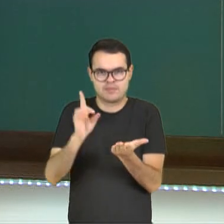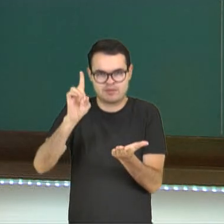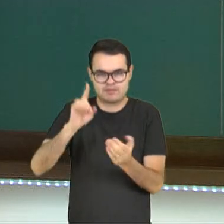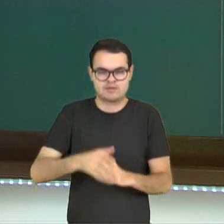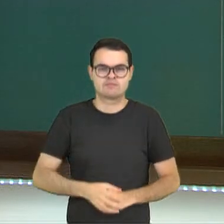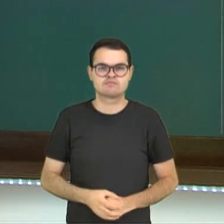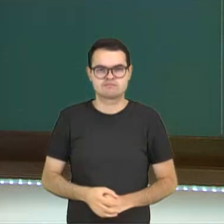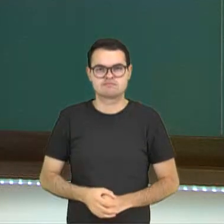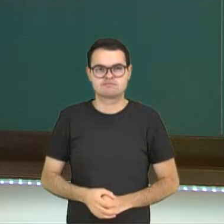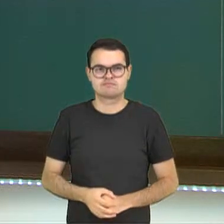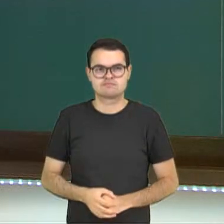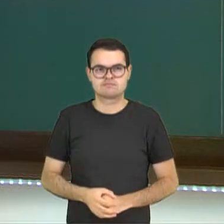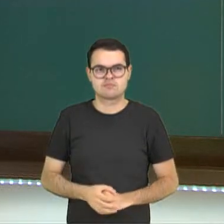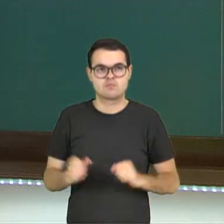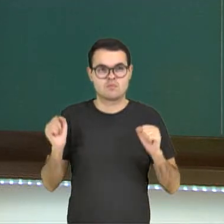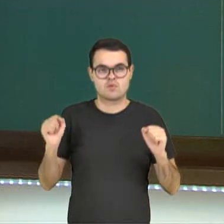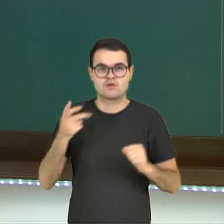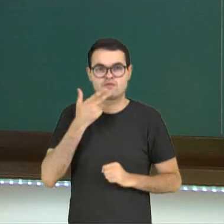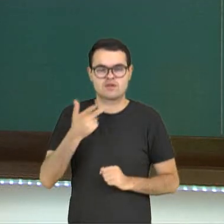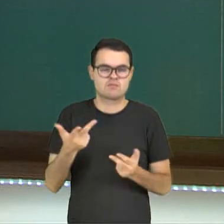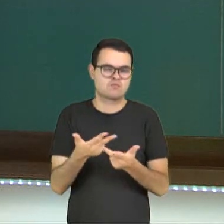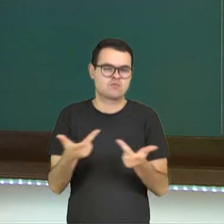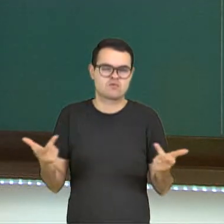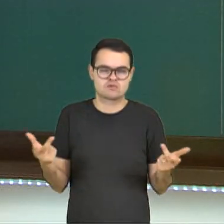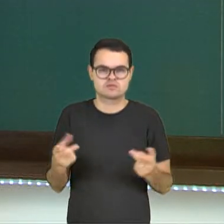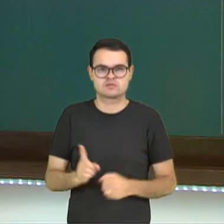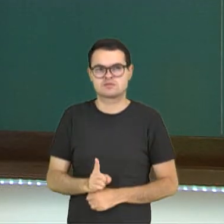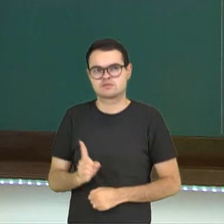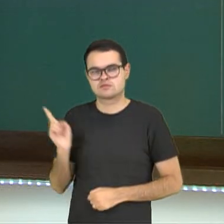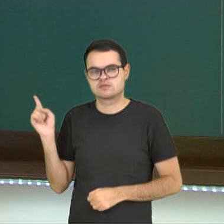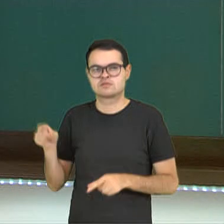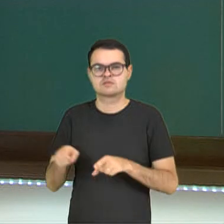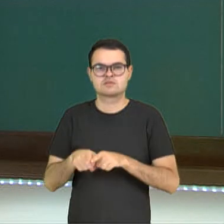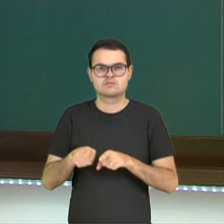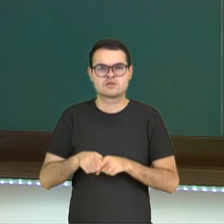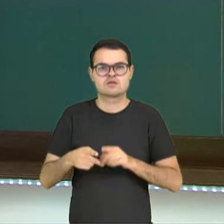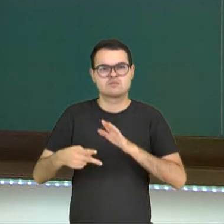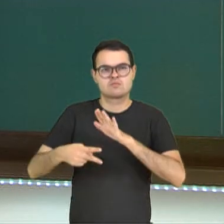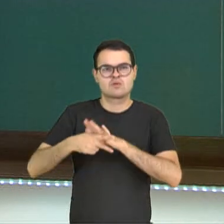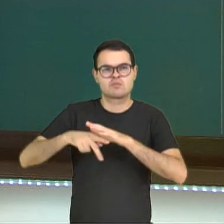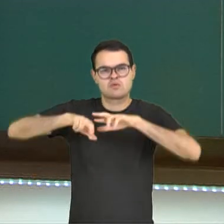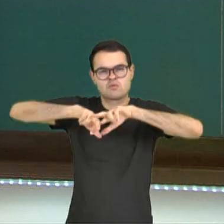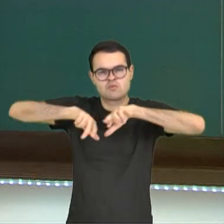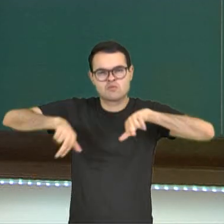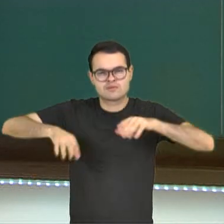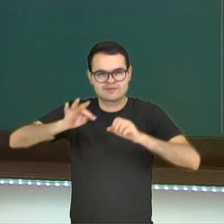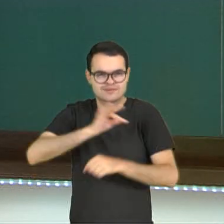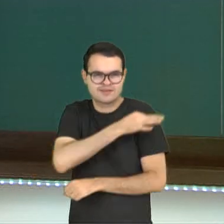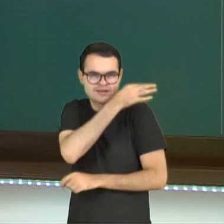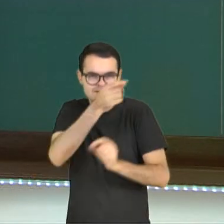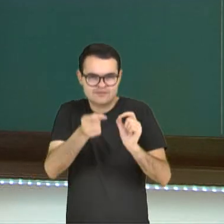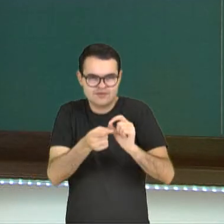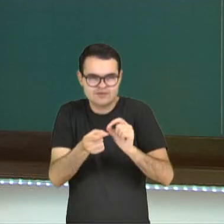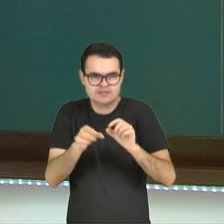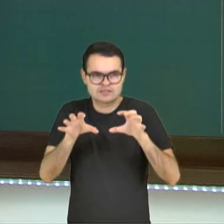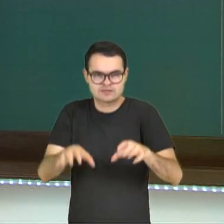período que a gente pode falar bastante coisa. Tá? Então aqui o escorço, outras técnicas utilizadas, né, pelo